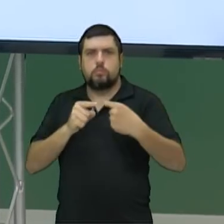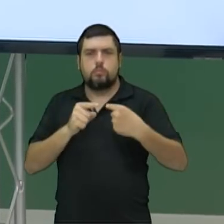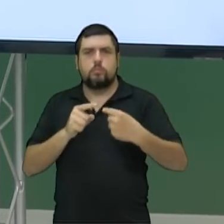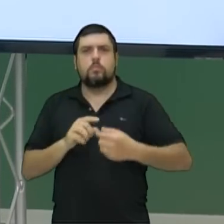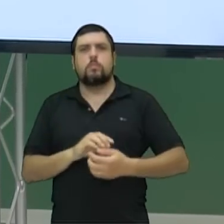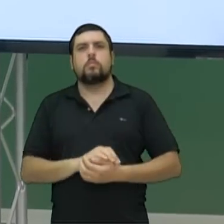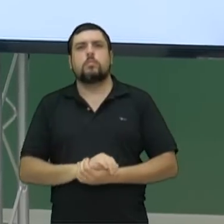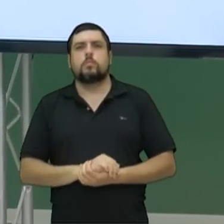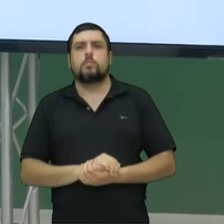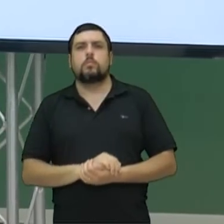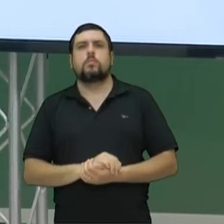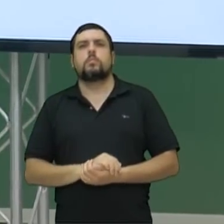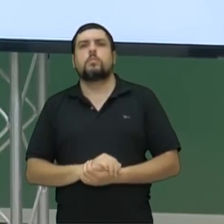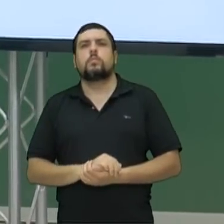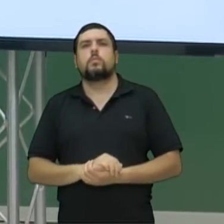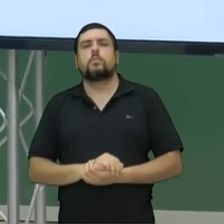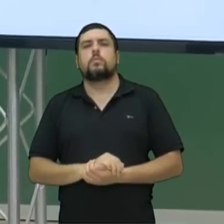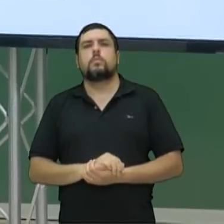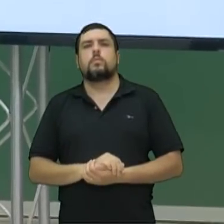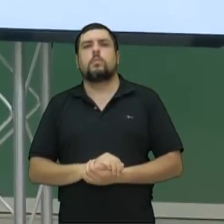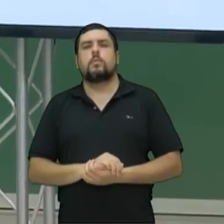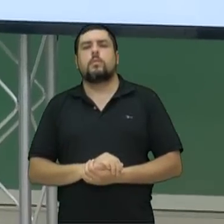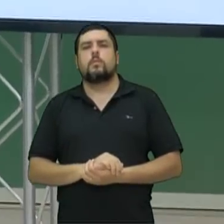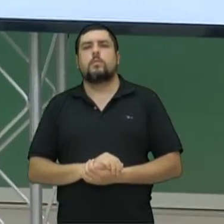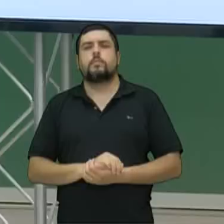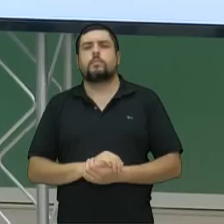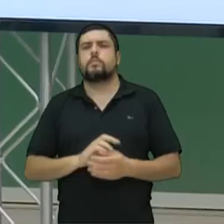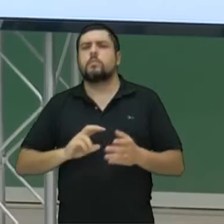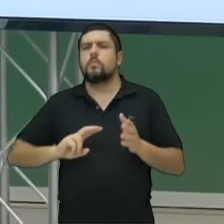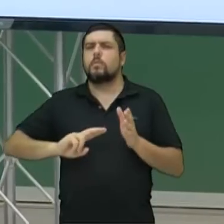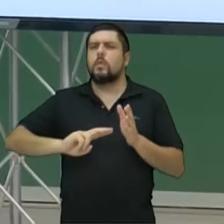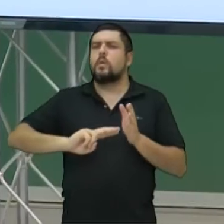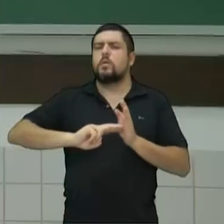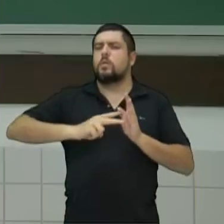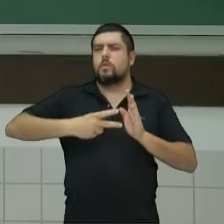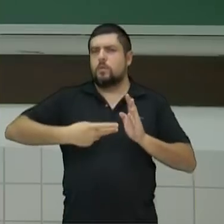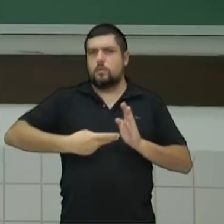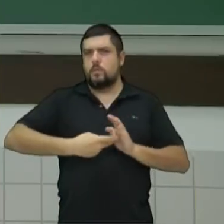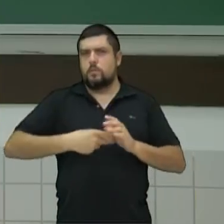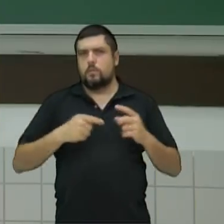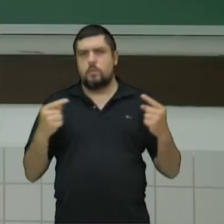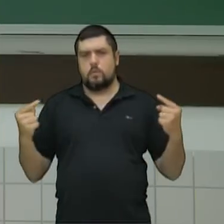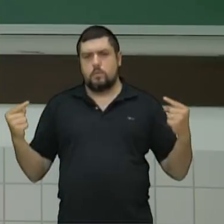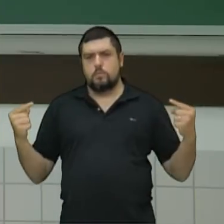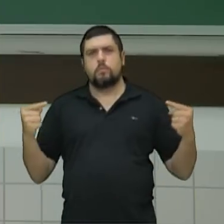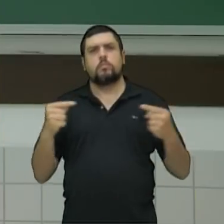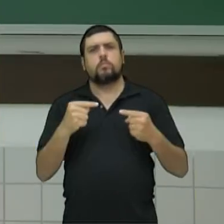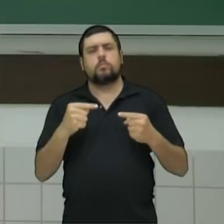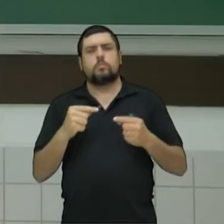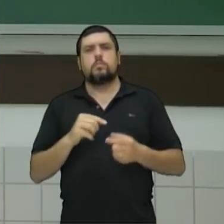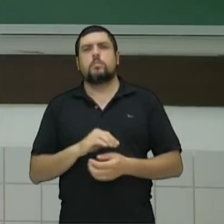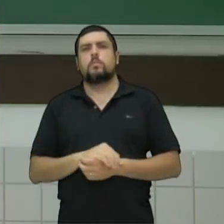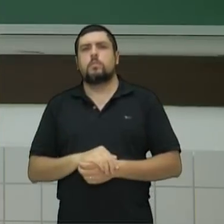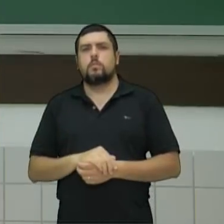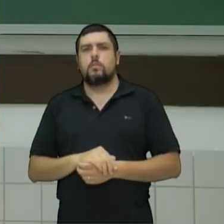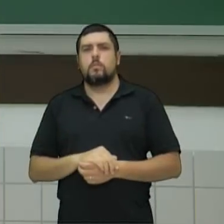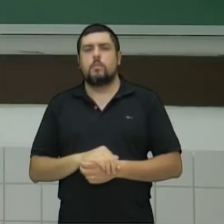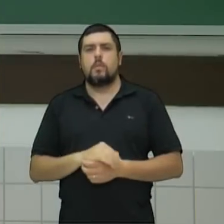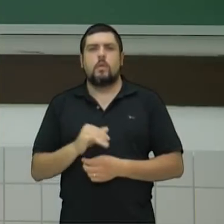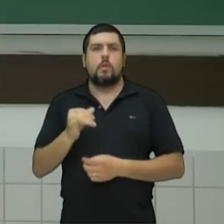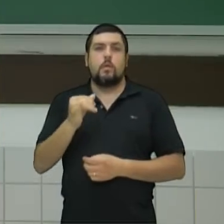Vejam, o que eu quero dizer para vocês, né? Eu quero dizer para você que faz